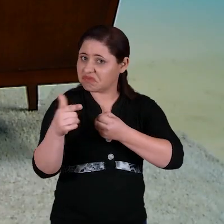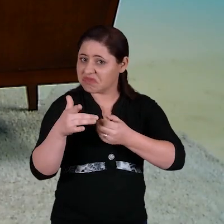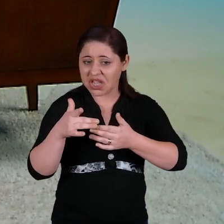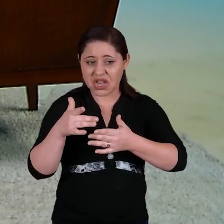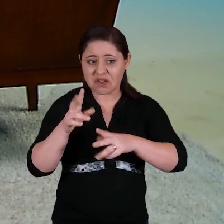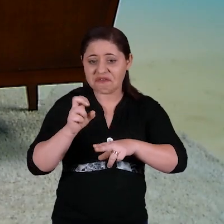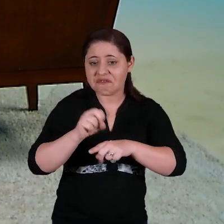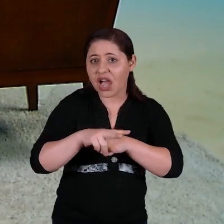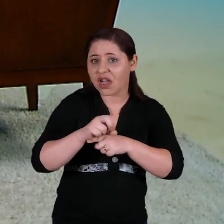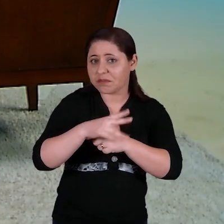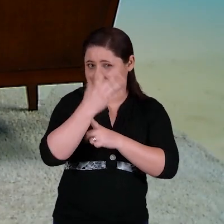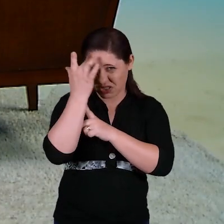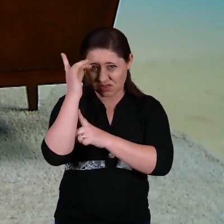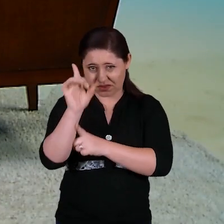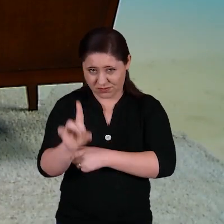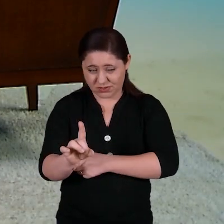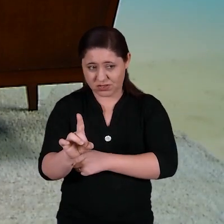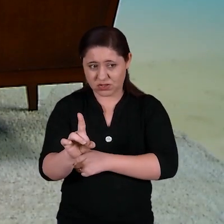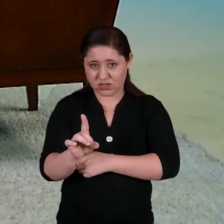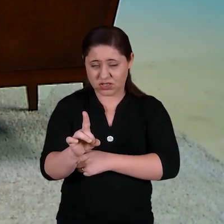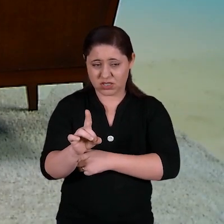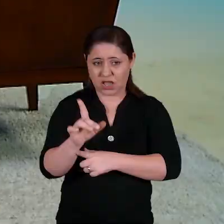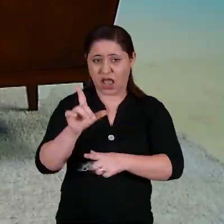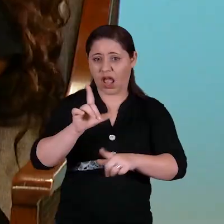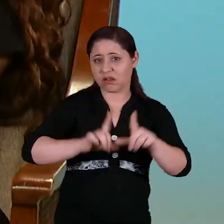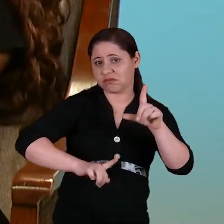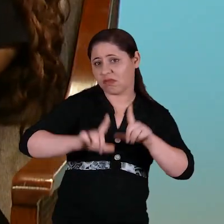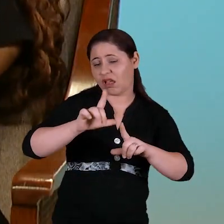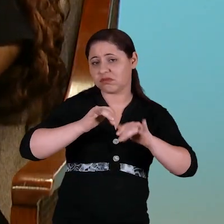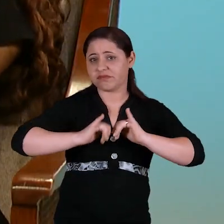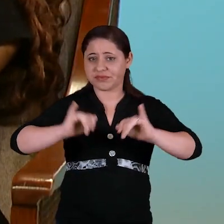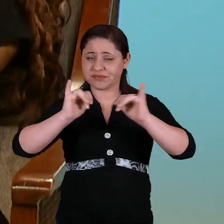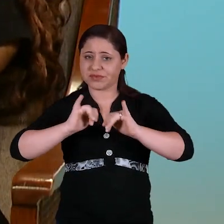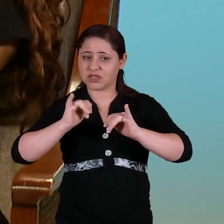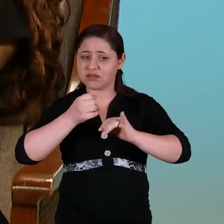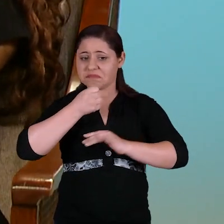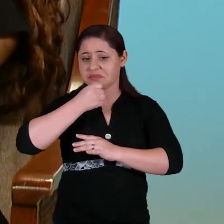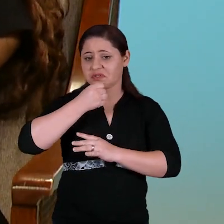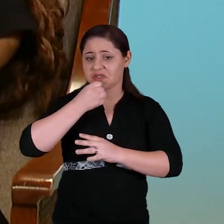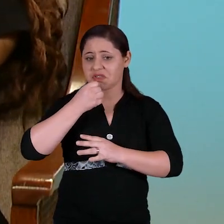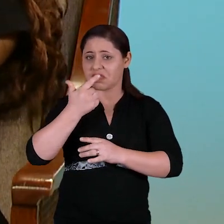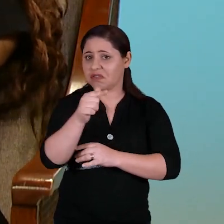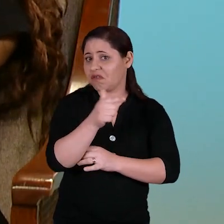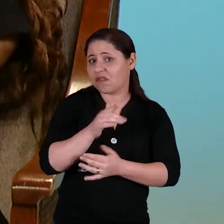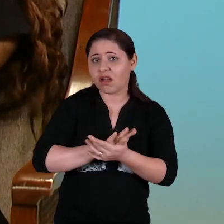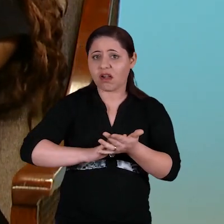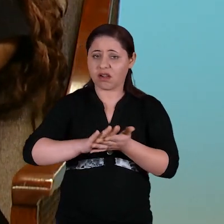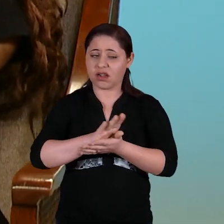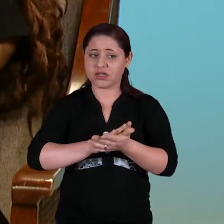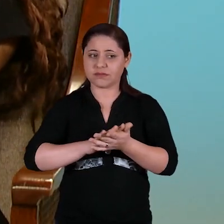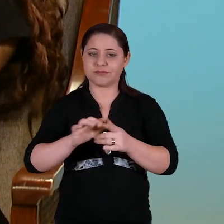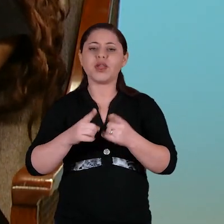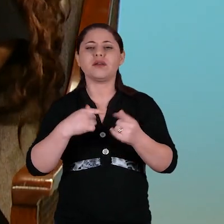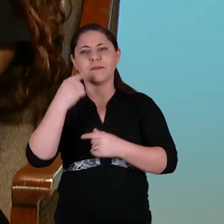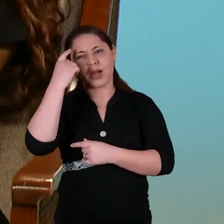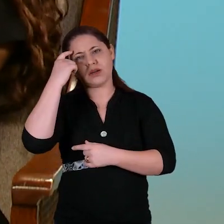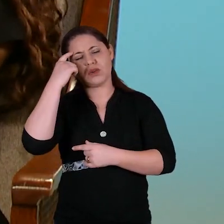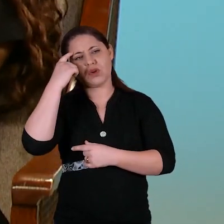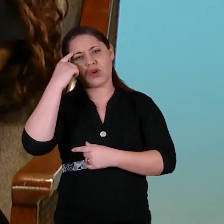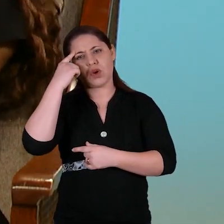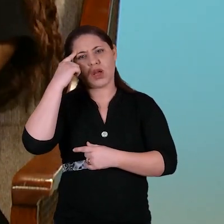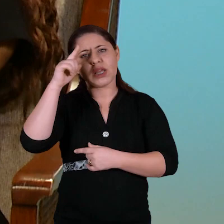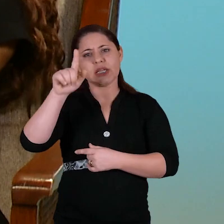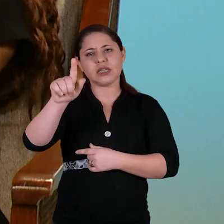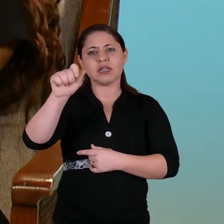espaço, nesses outros meios de comunicação também não. Mas eu acho que a gente, como diria